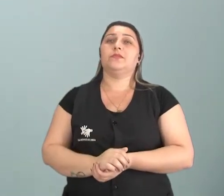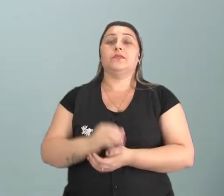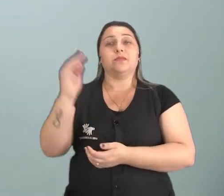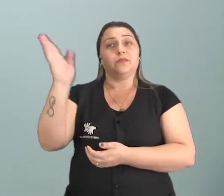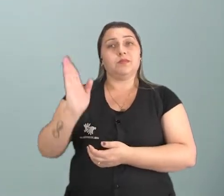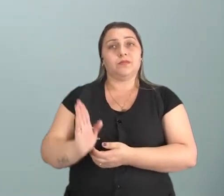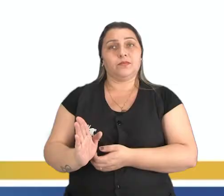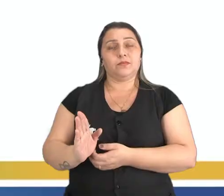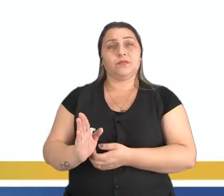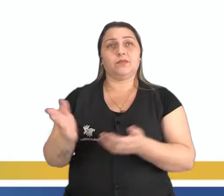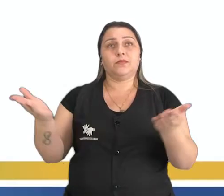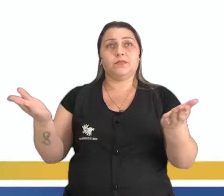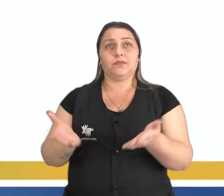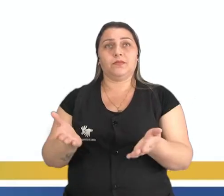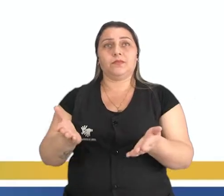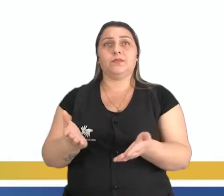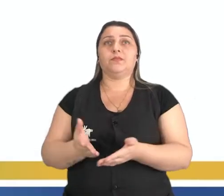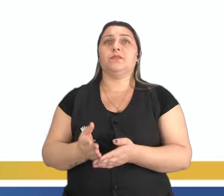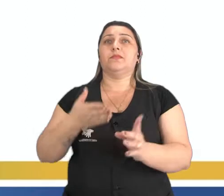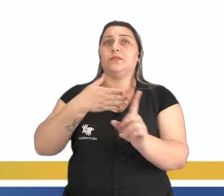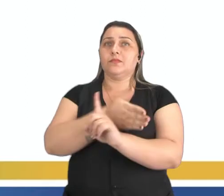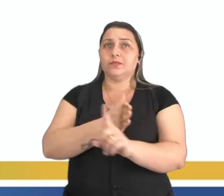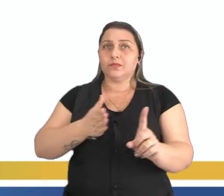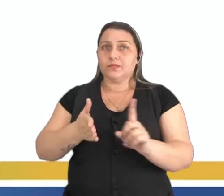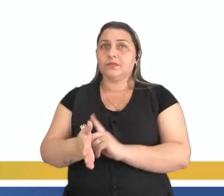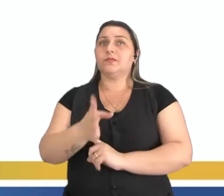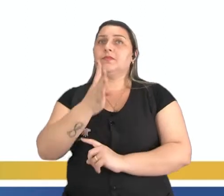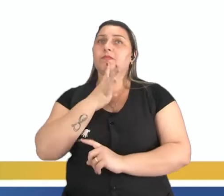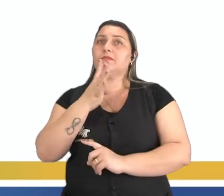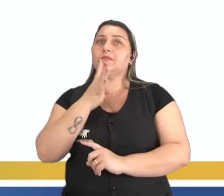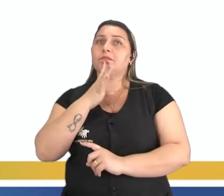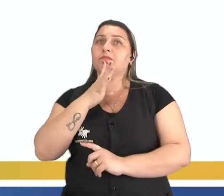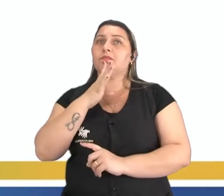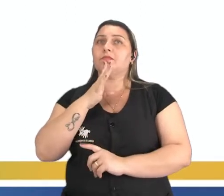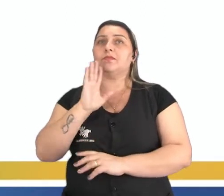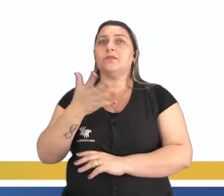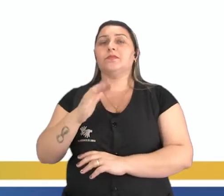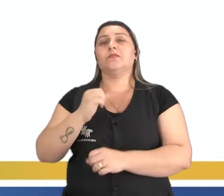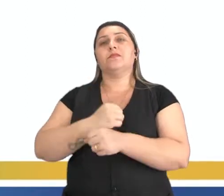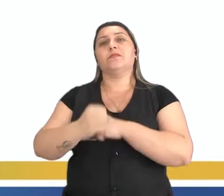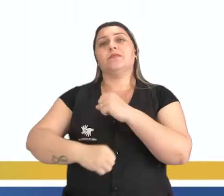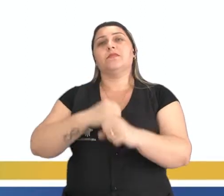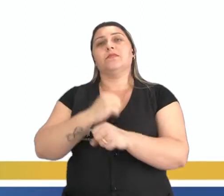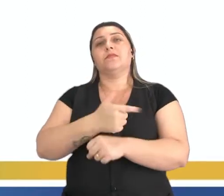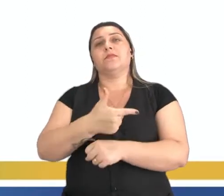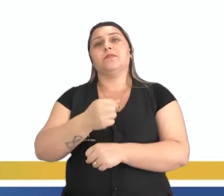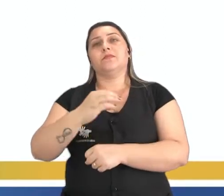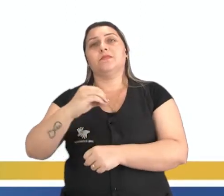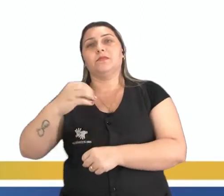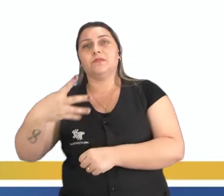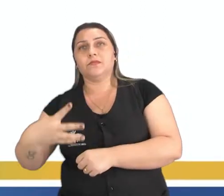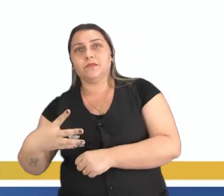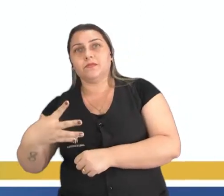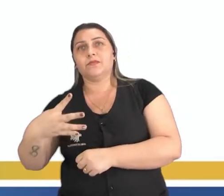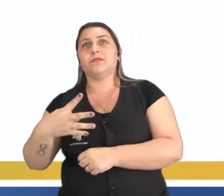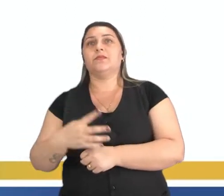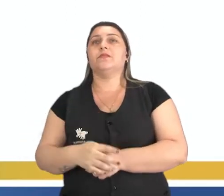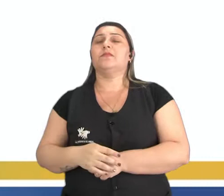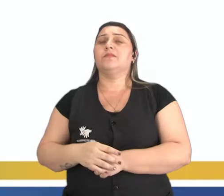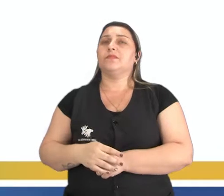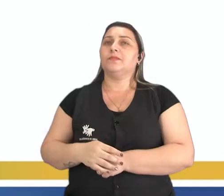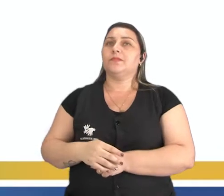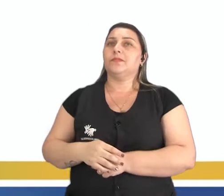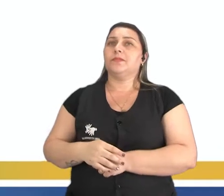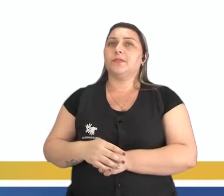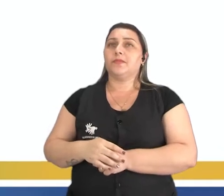no Brasil agora. Vamos lá. No Brasil, a modalidade ficou conhecida por volta de 2004, bem